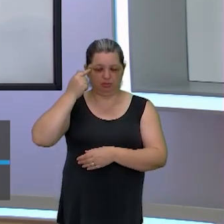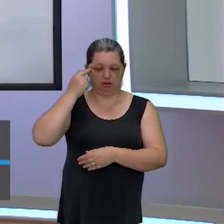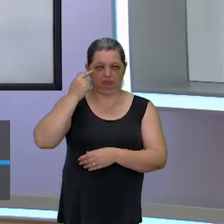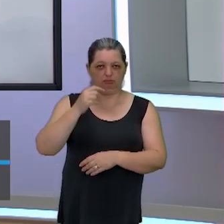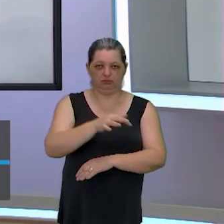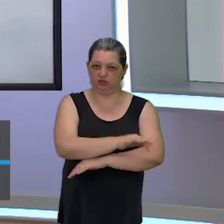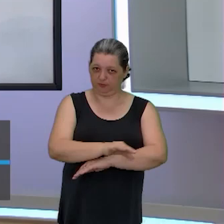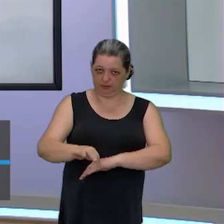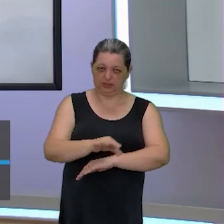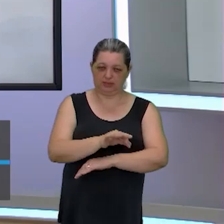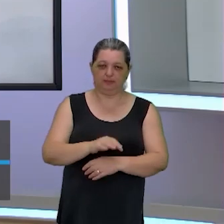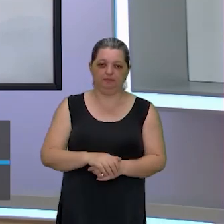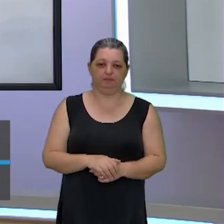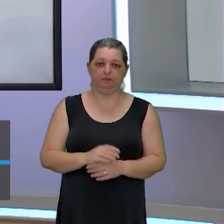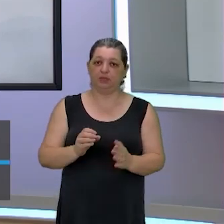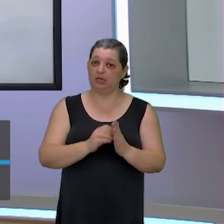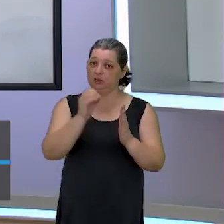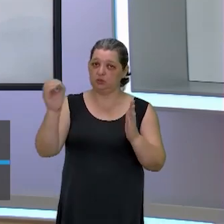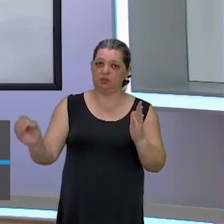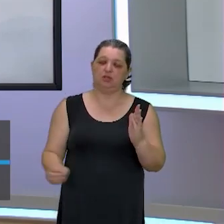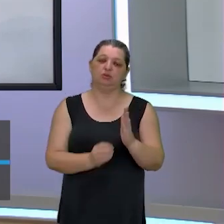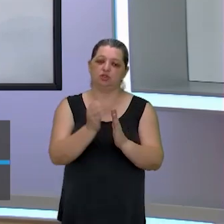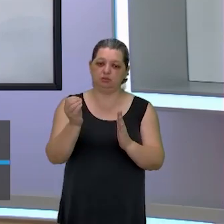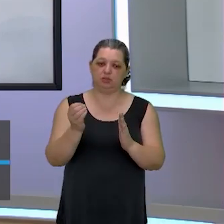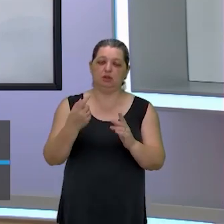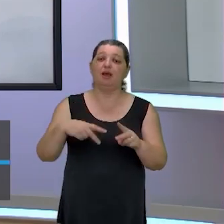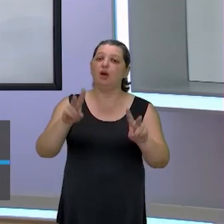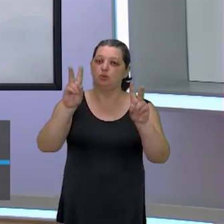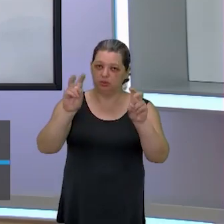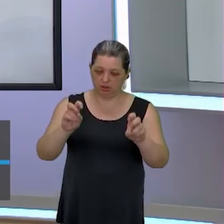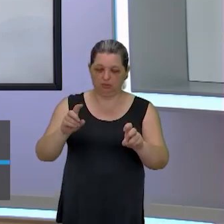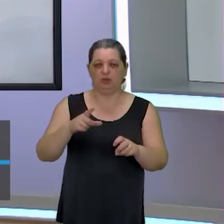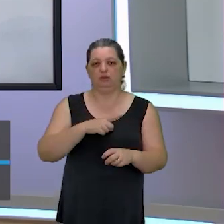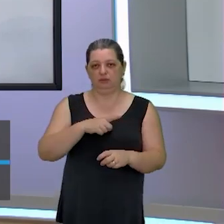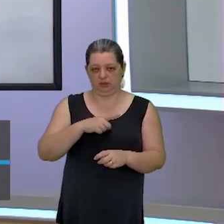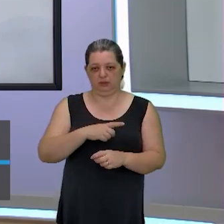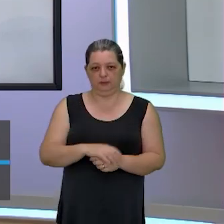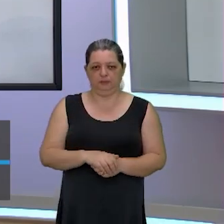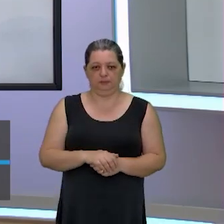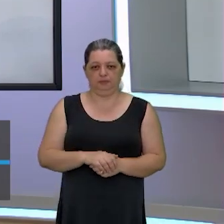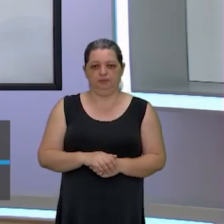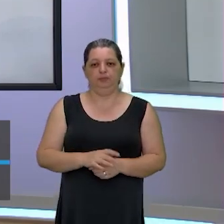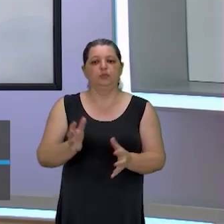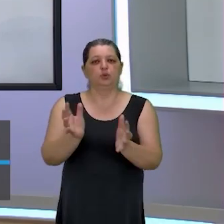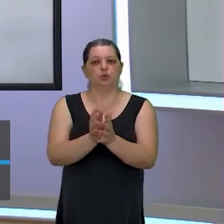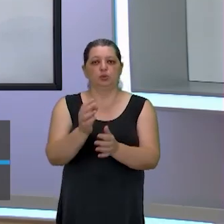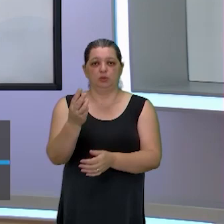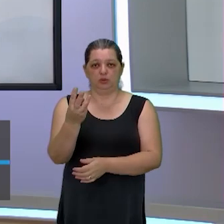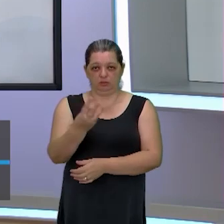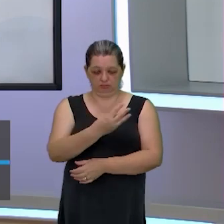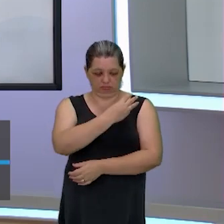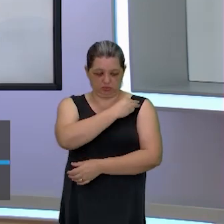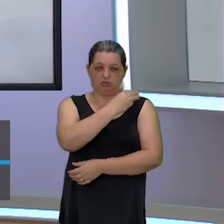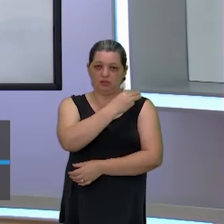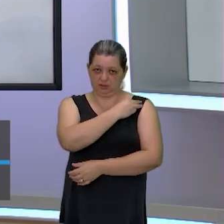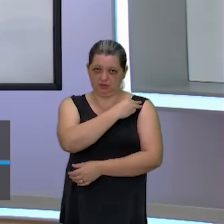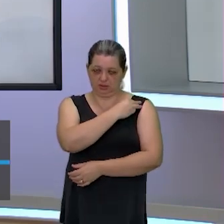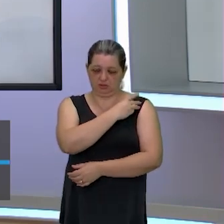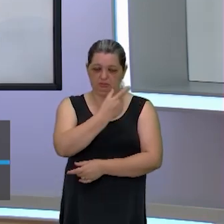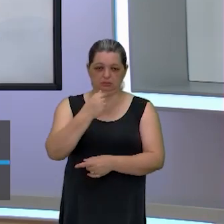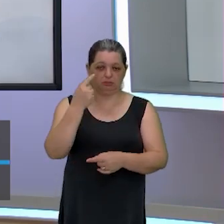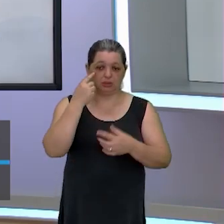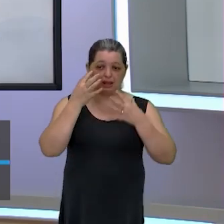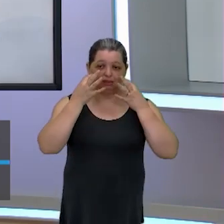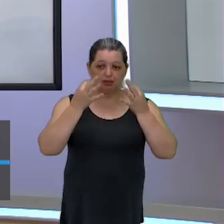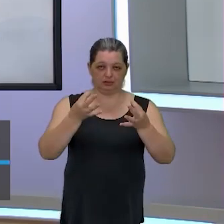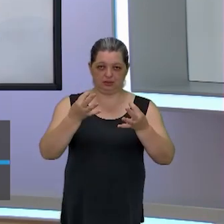mídias é de onde as é o tema que foi entrar aí no segundão aí então vocês o terceiro ano que tiver emprego aí assistir às